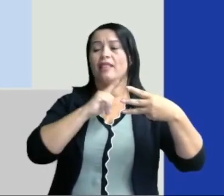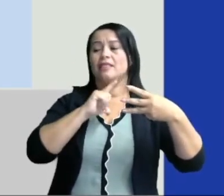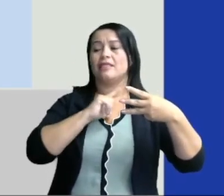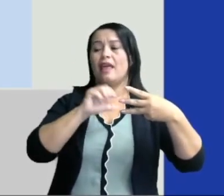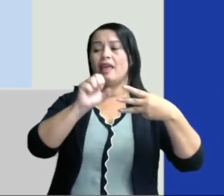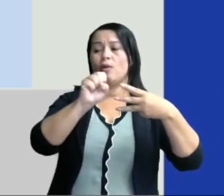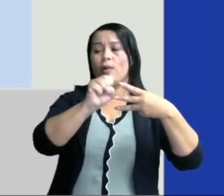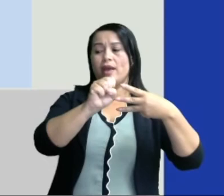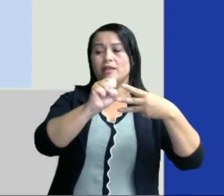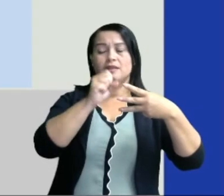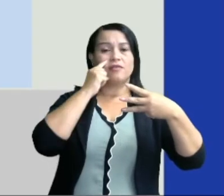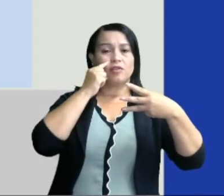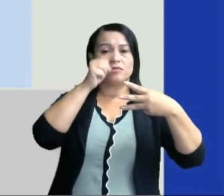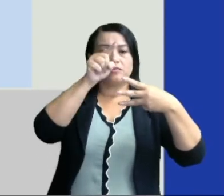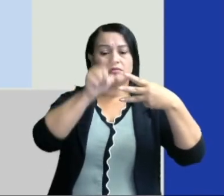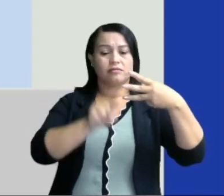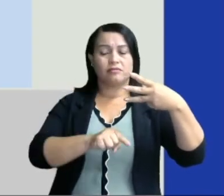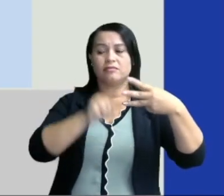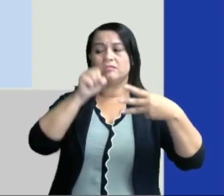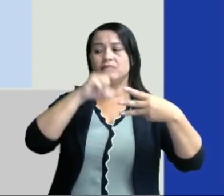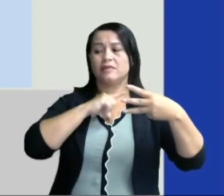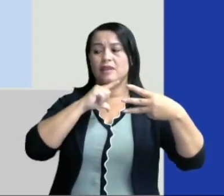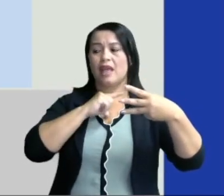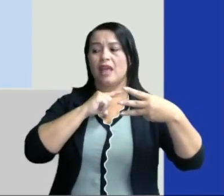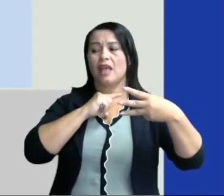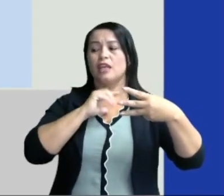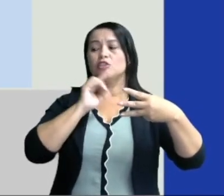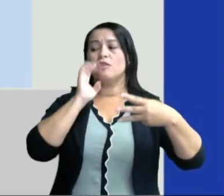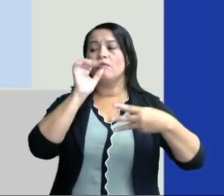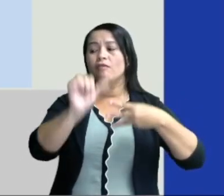S aqui, ó, certo? A gente